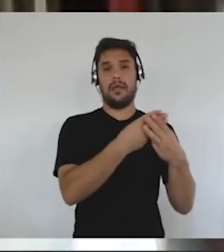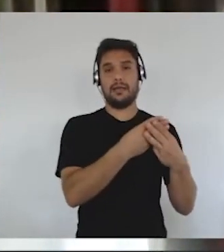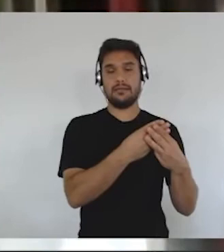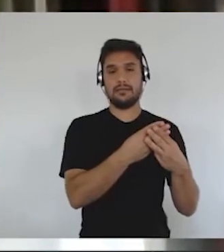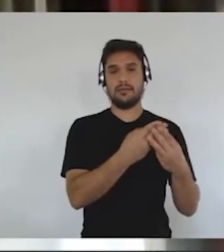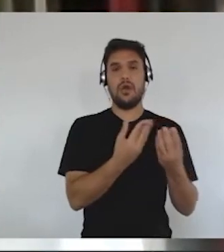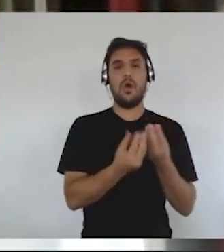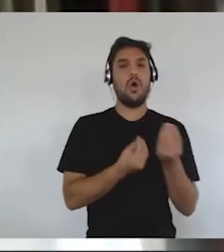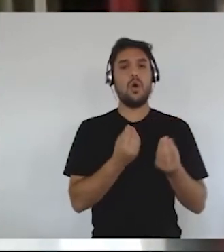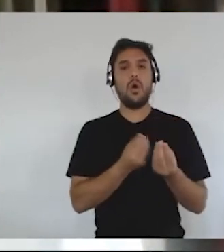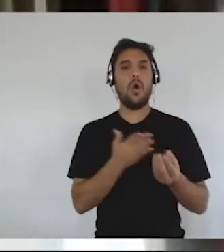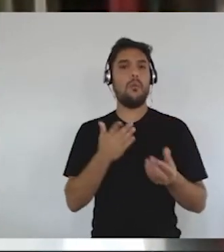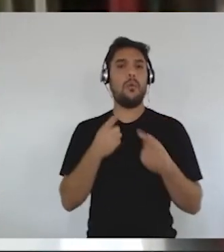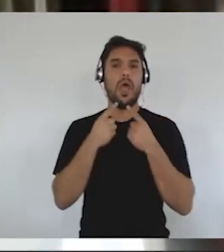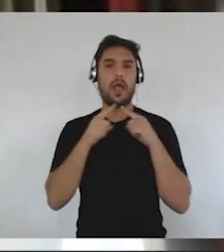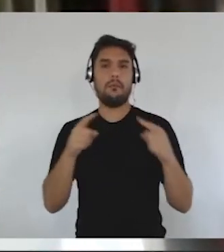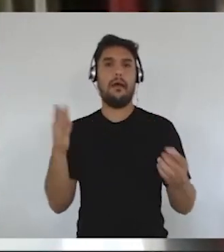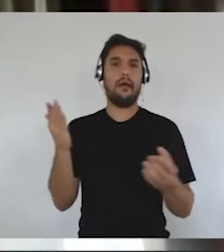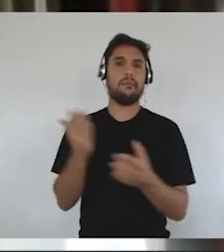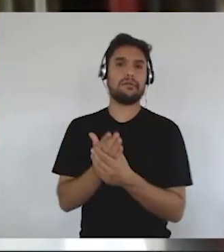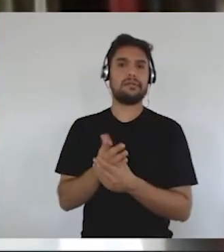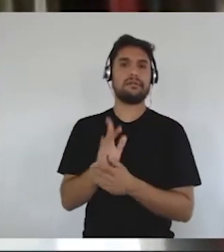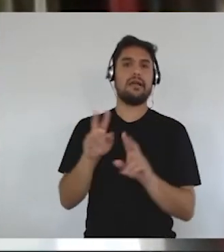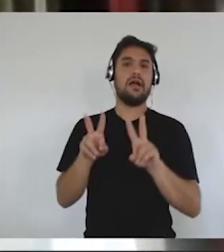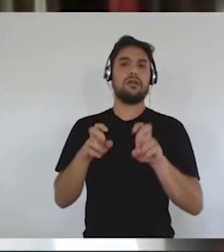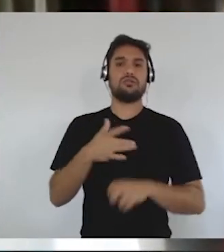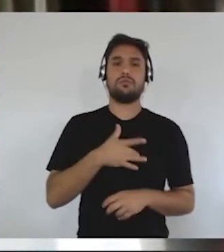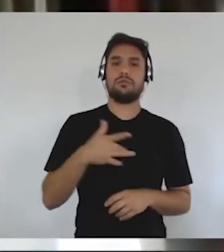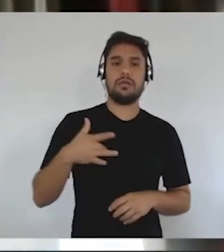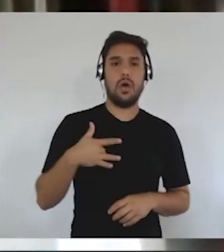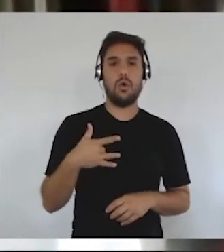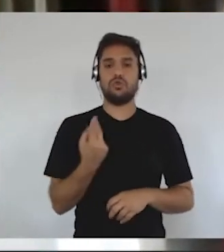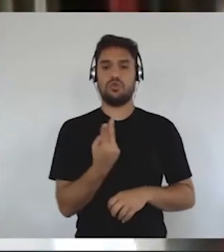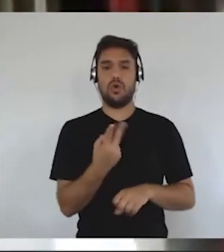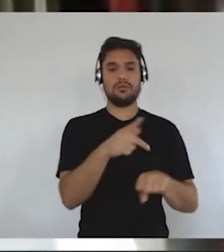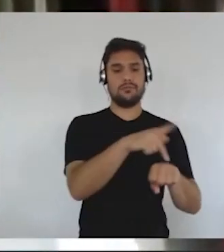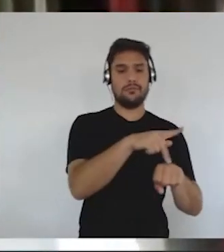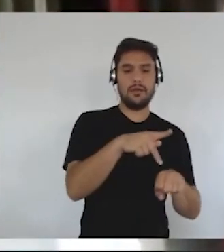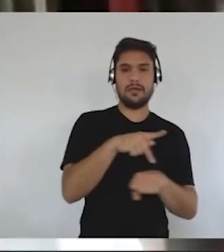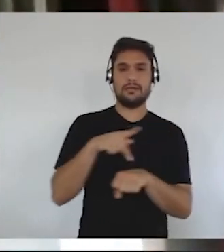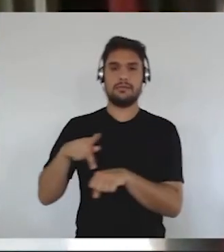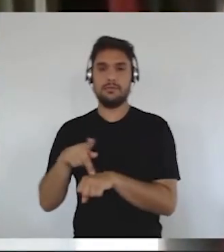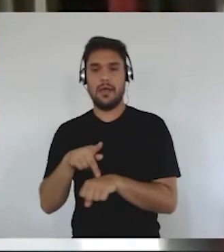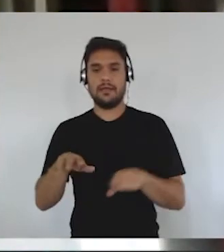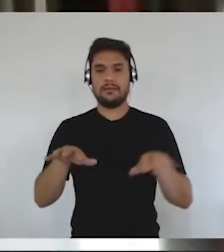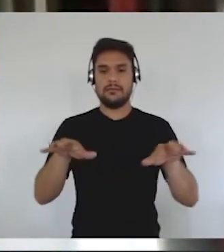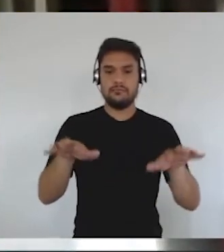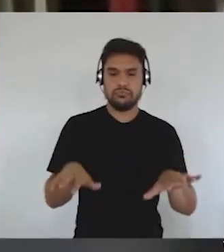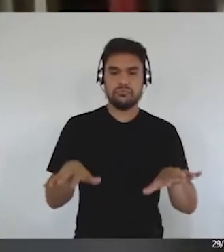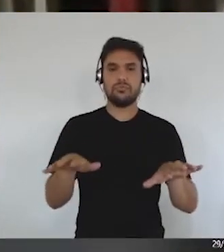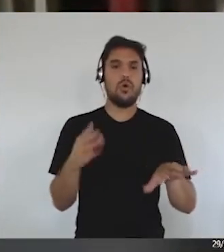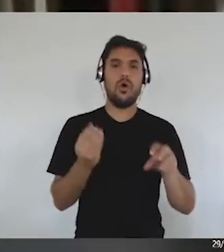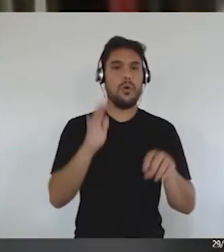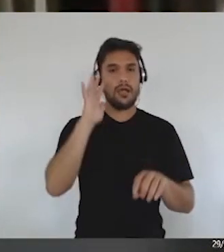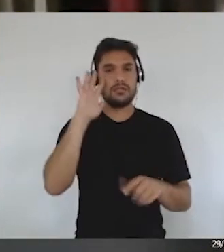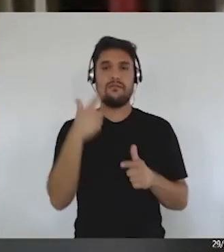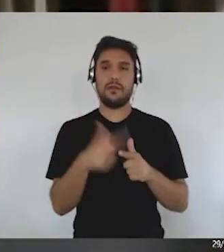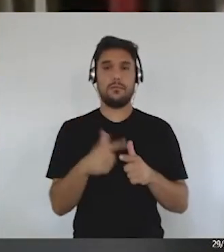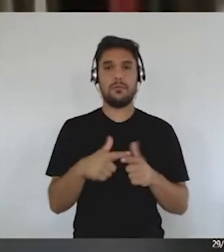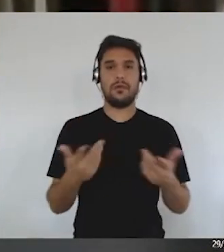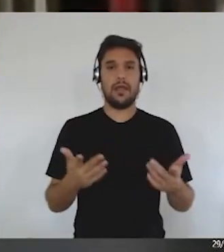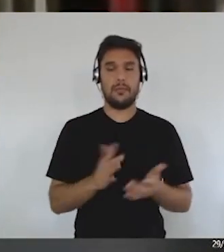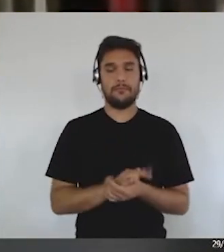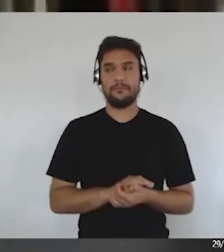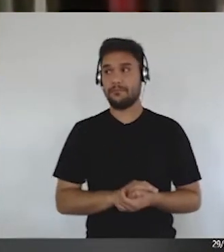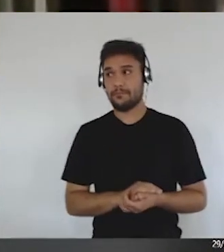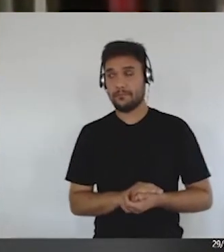se reclamar questões relativas à saúde que envolvam 2 estados partes nesse tratado perante a jurisdição da Corte Nacional